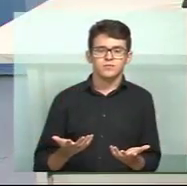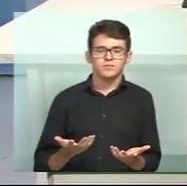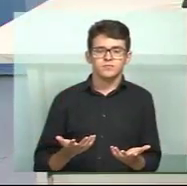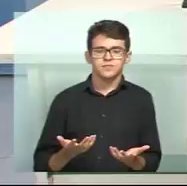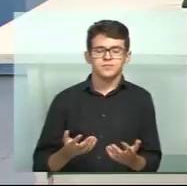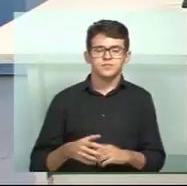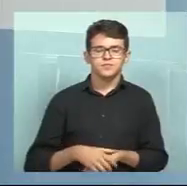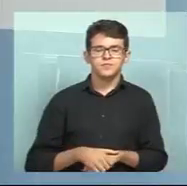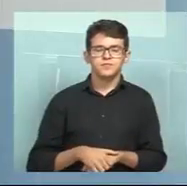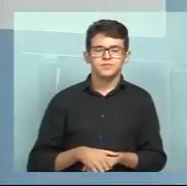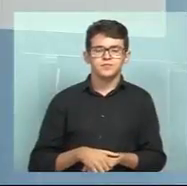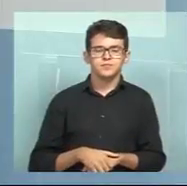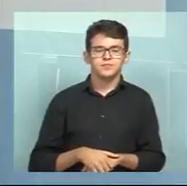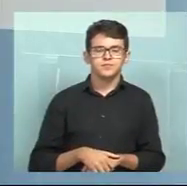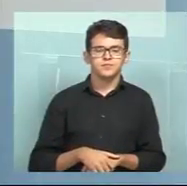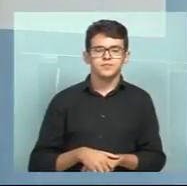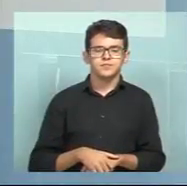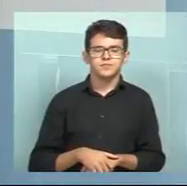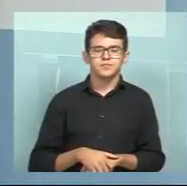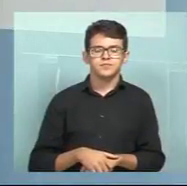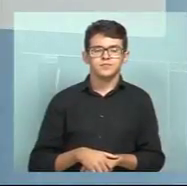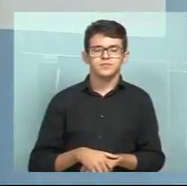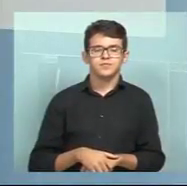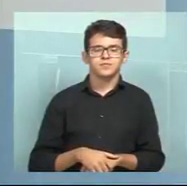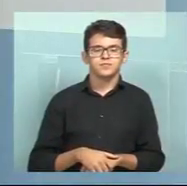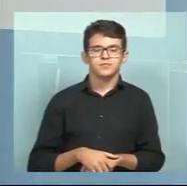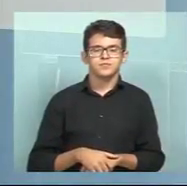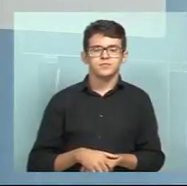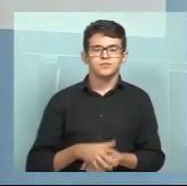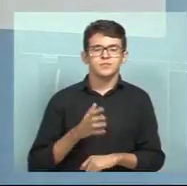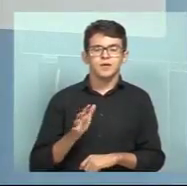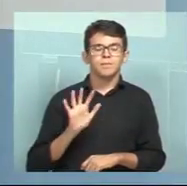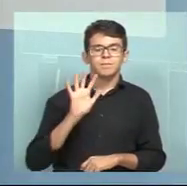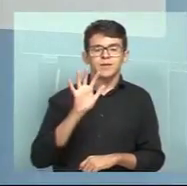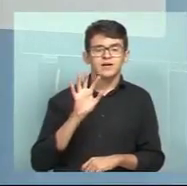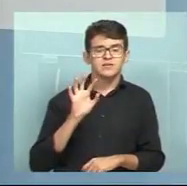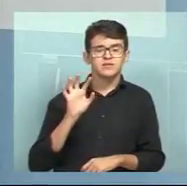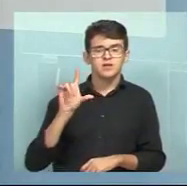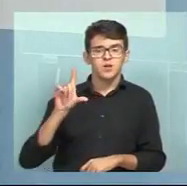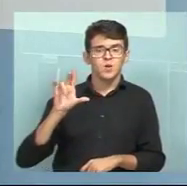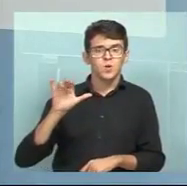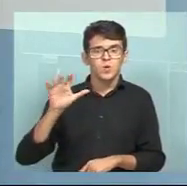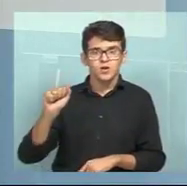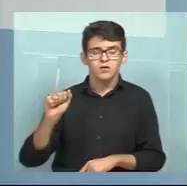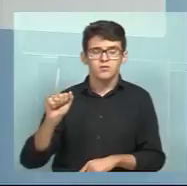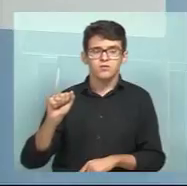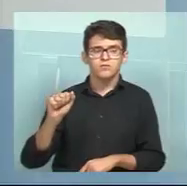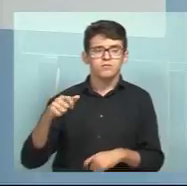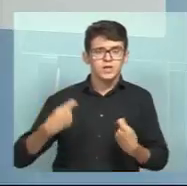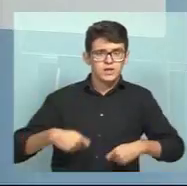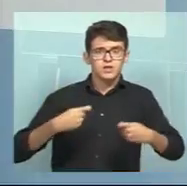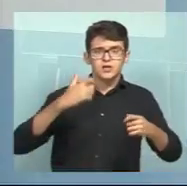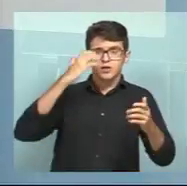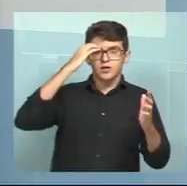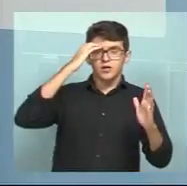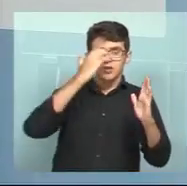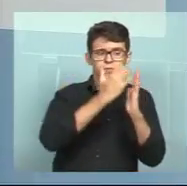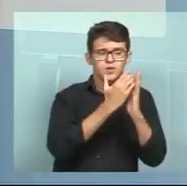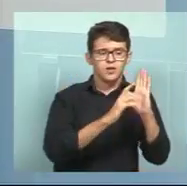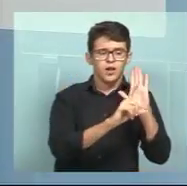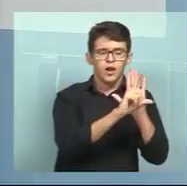para o país e esquecer as nossas leis, esquecer que um corrupto não pode ser